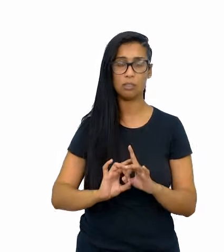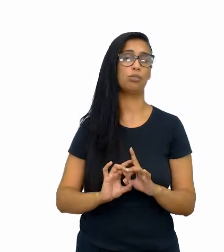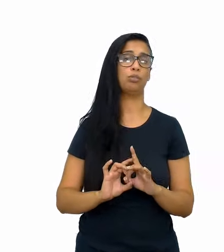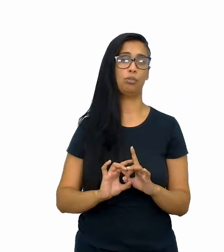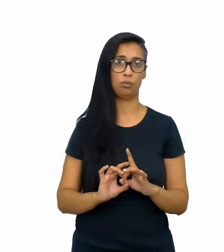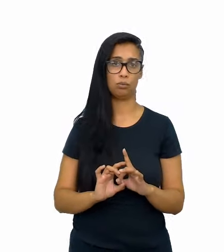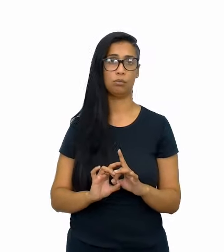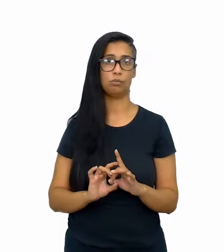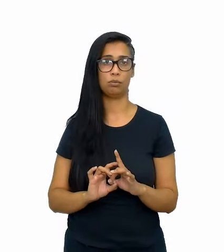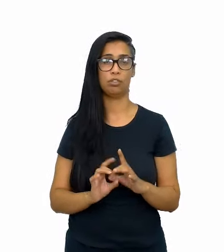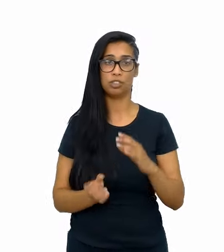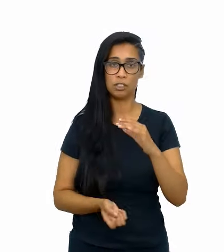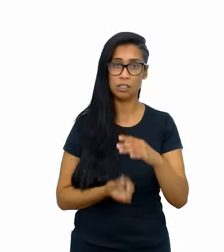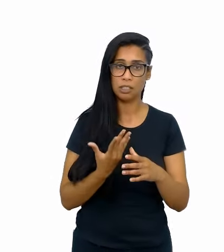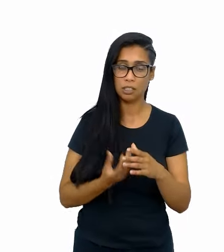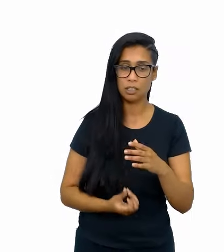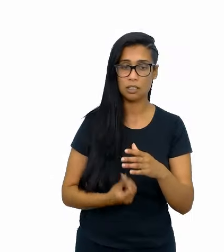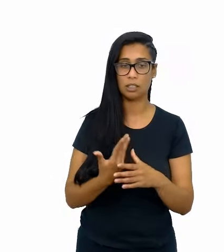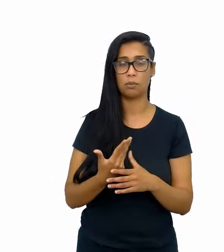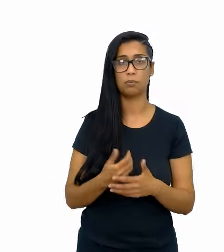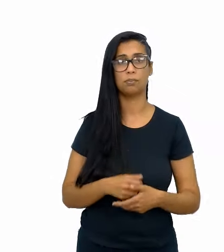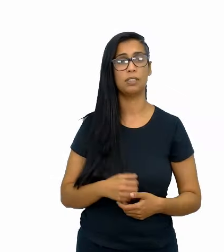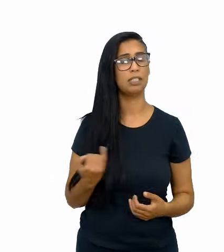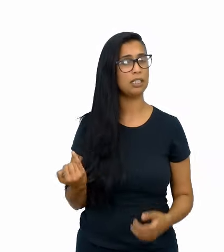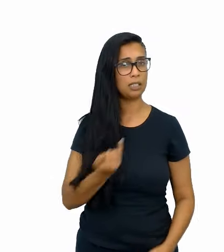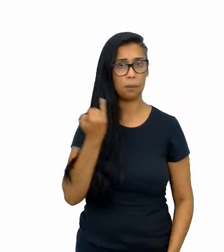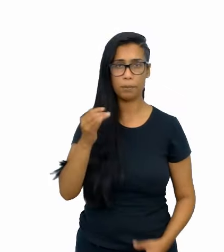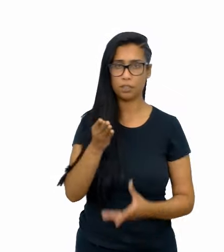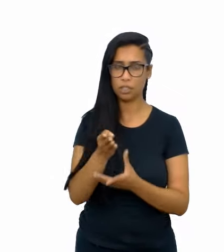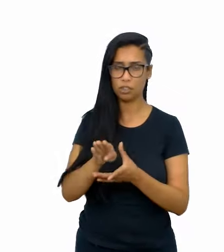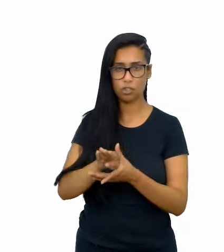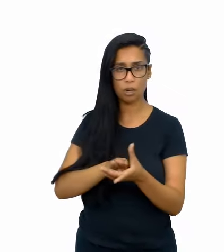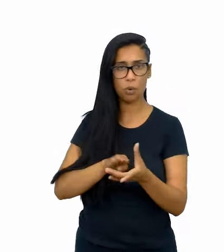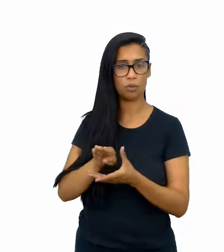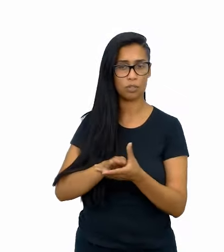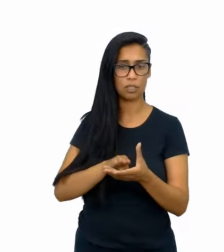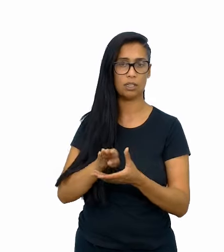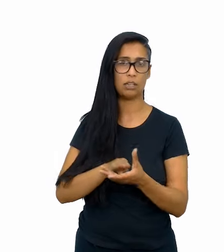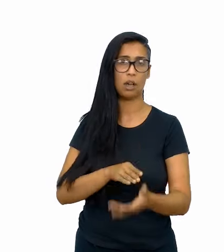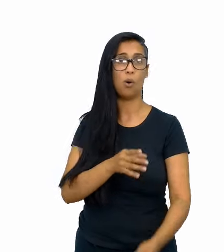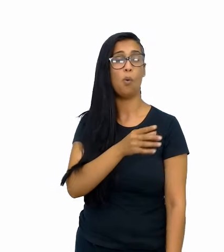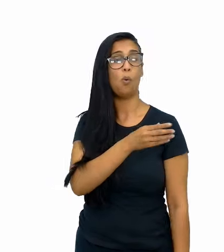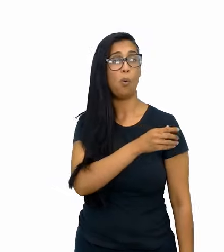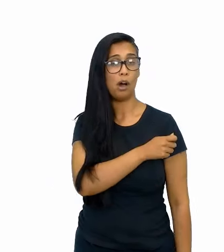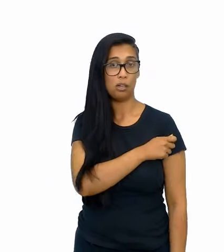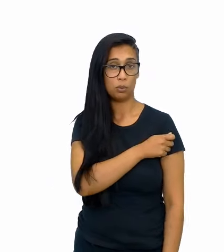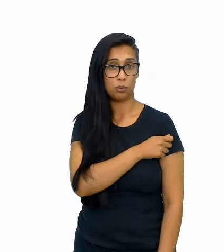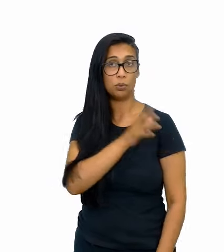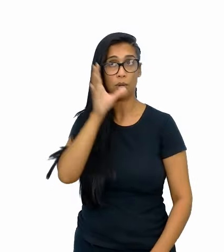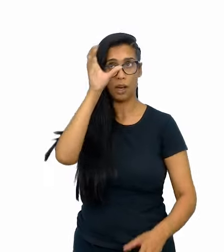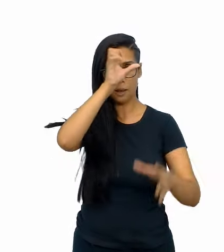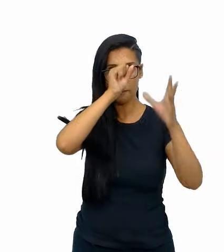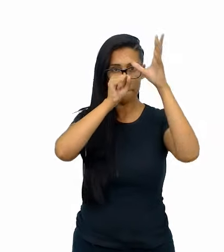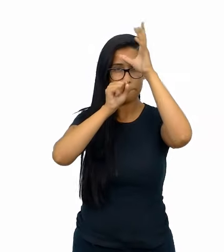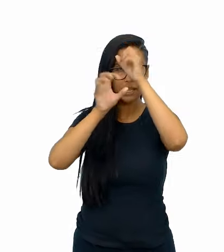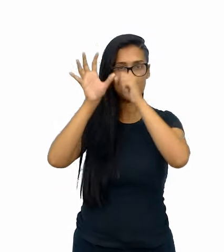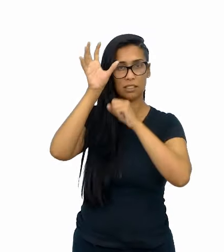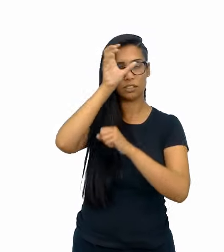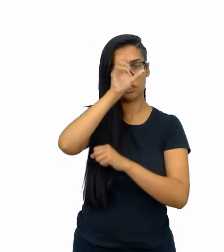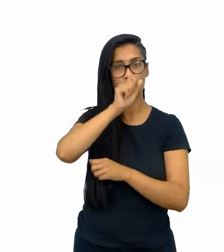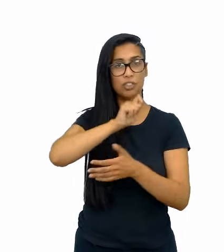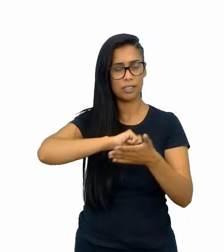de decisões é importantíssimo. Então, os estudantes aprendem a escrever